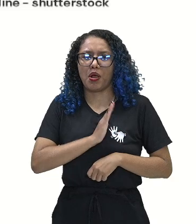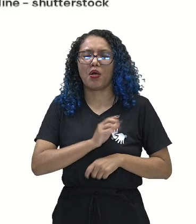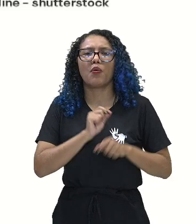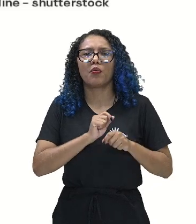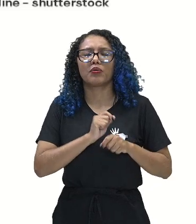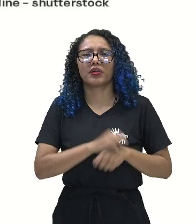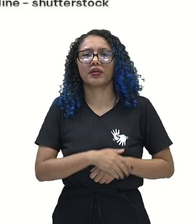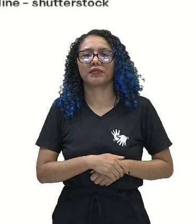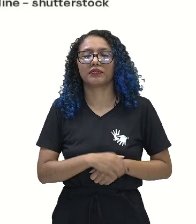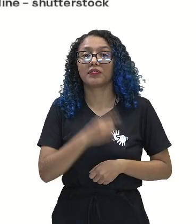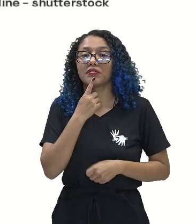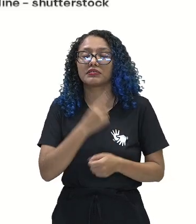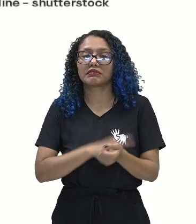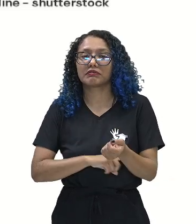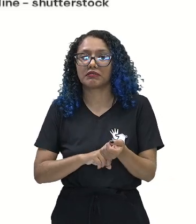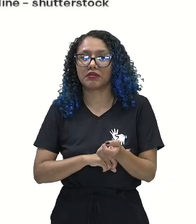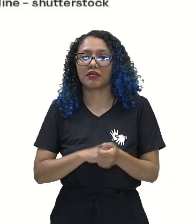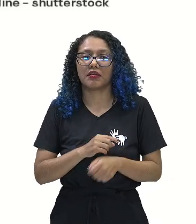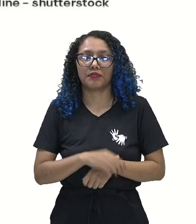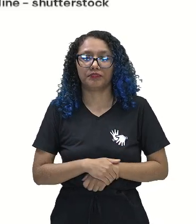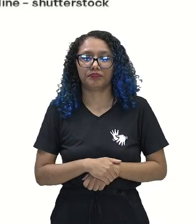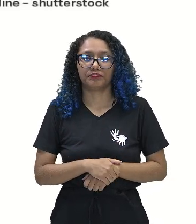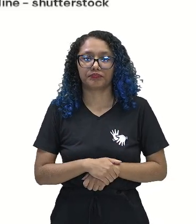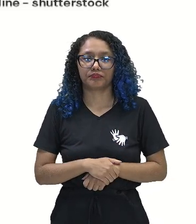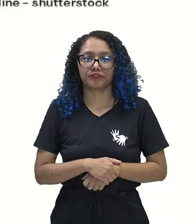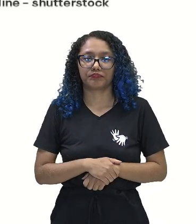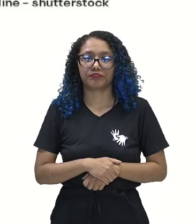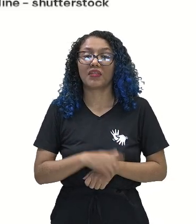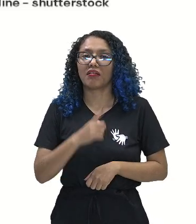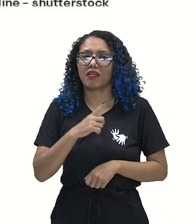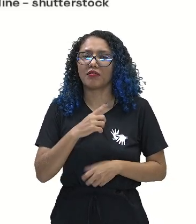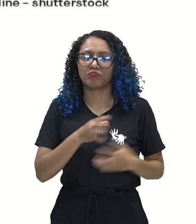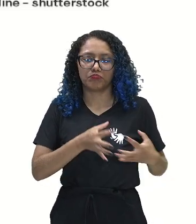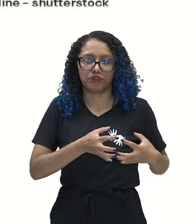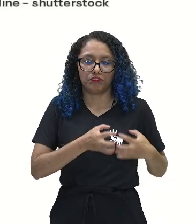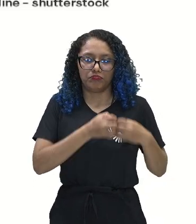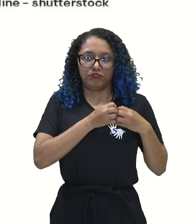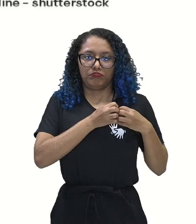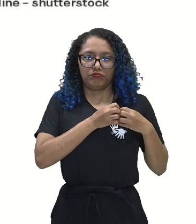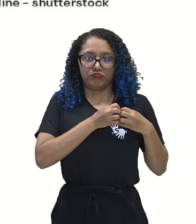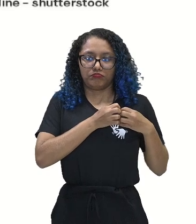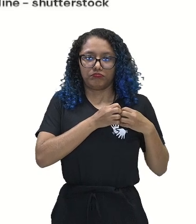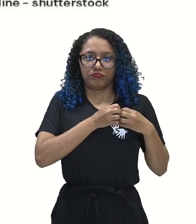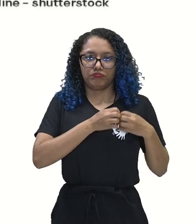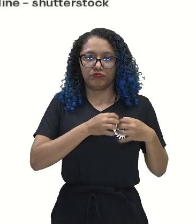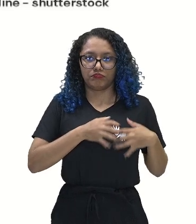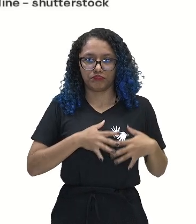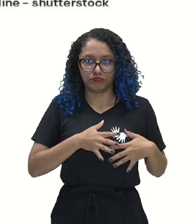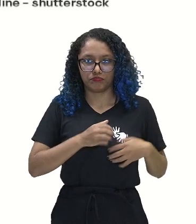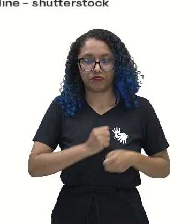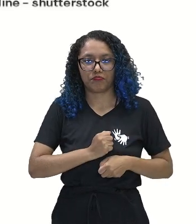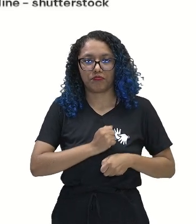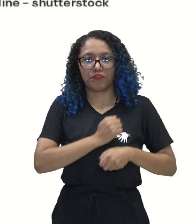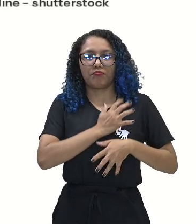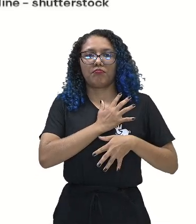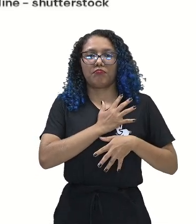empurrando o batimento de contração, ele está empurrando esse sangue e ele tem que ter